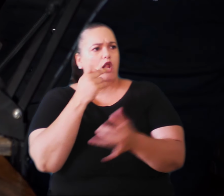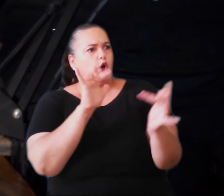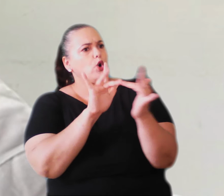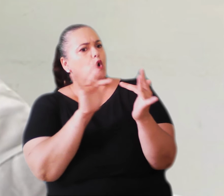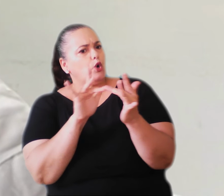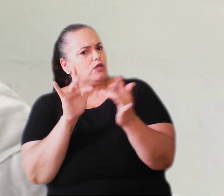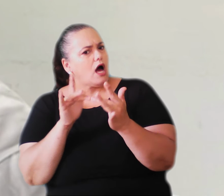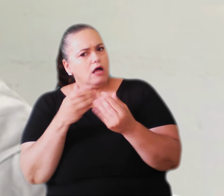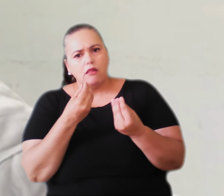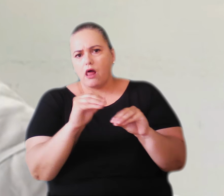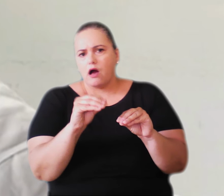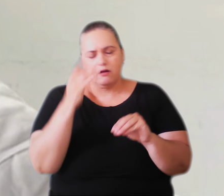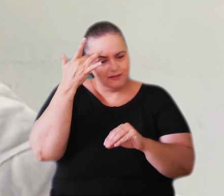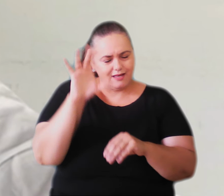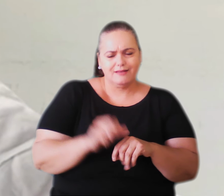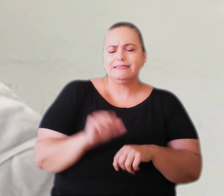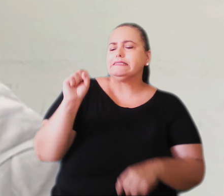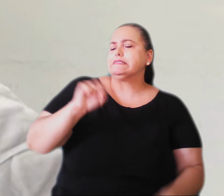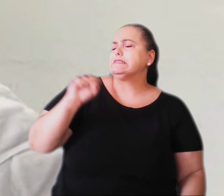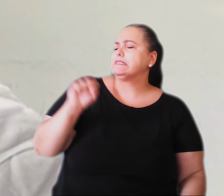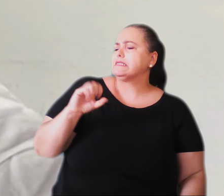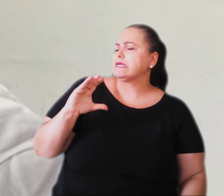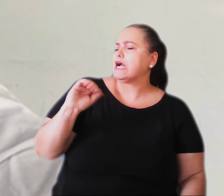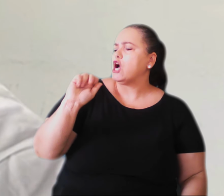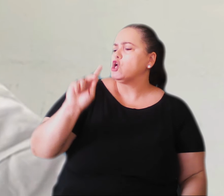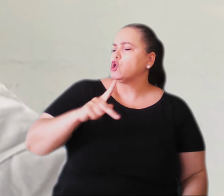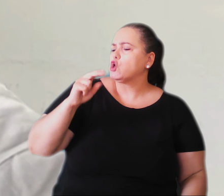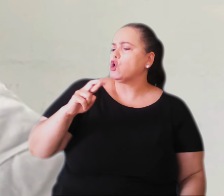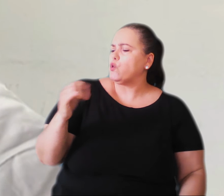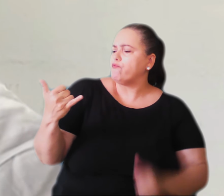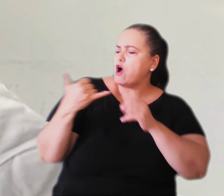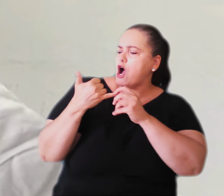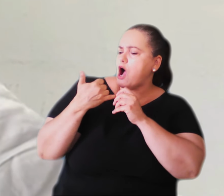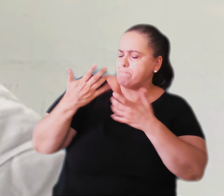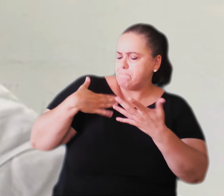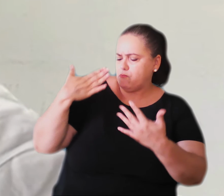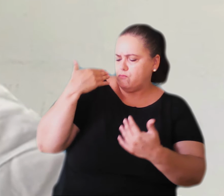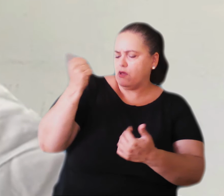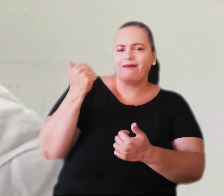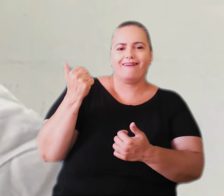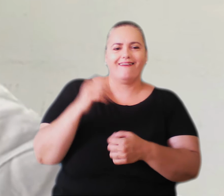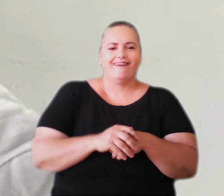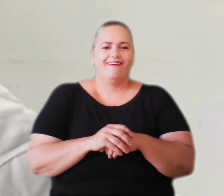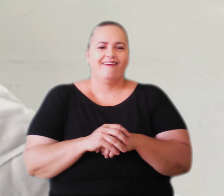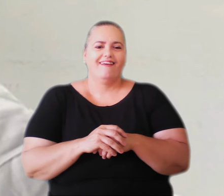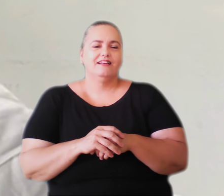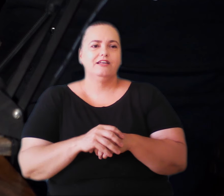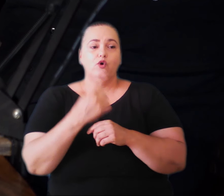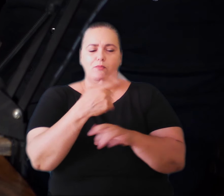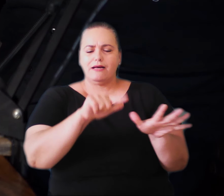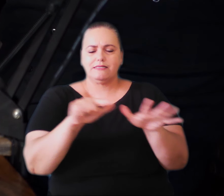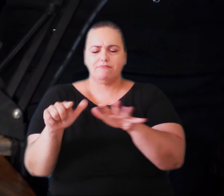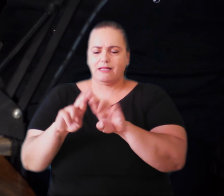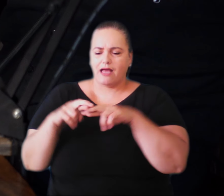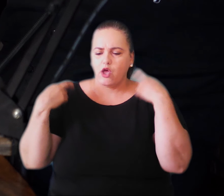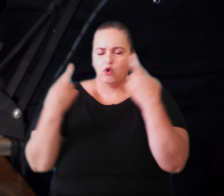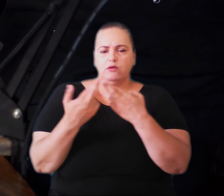senhor? Me parece que foi. Foi. Que foi e dali uma semana nós se muito grande por ele. Dali uma semana nós reunimos de